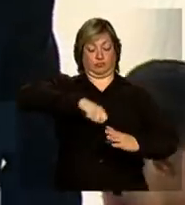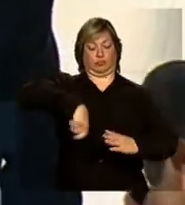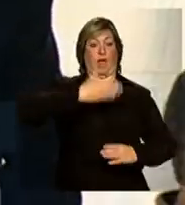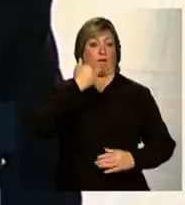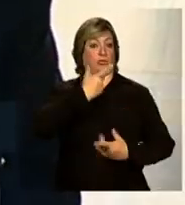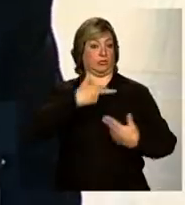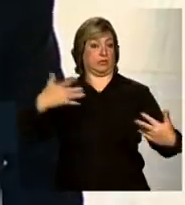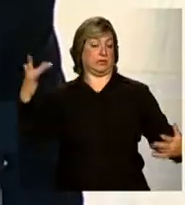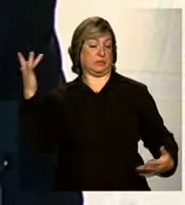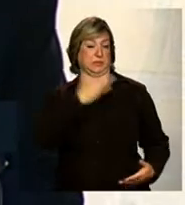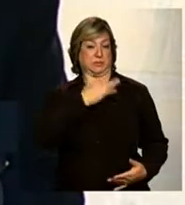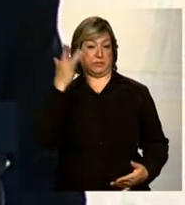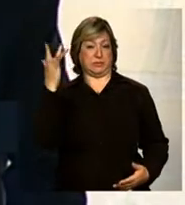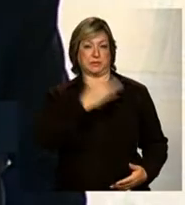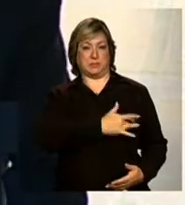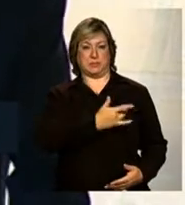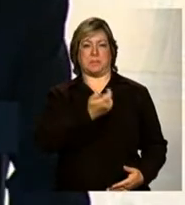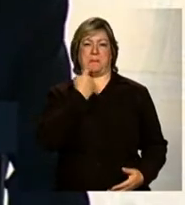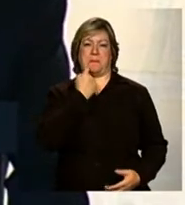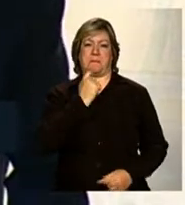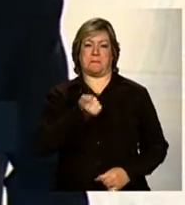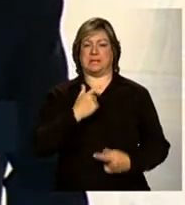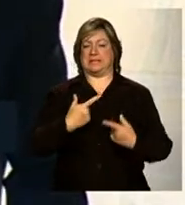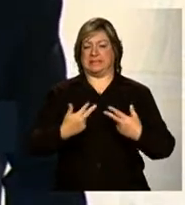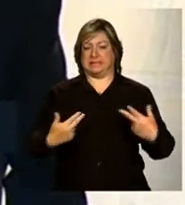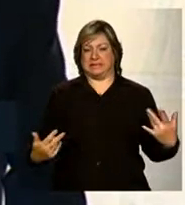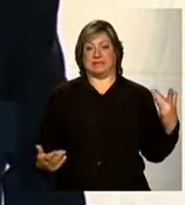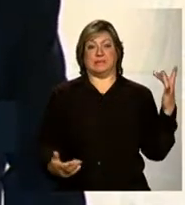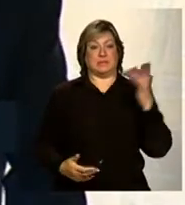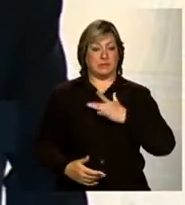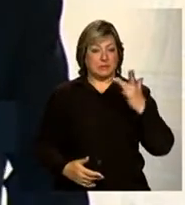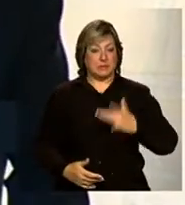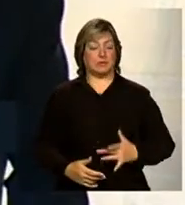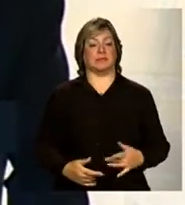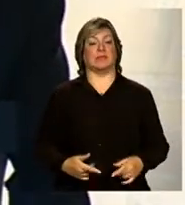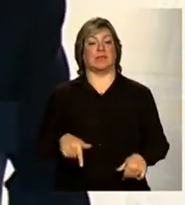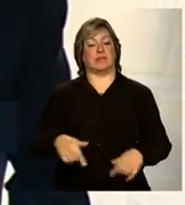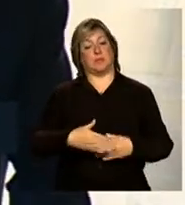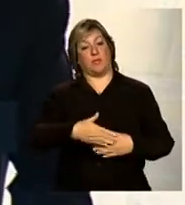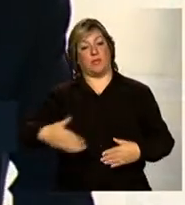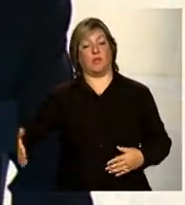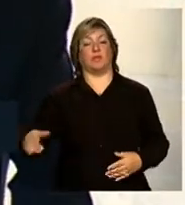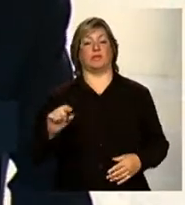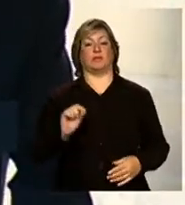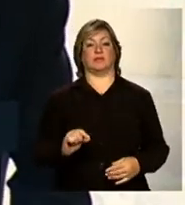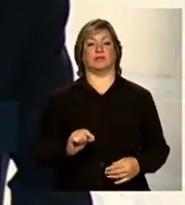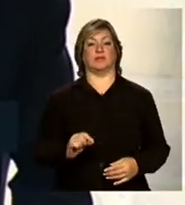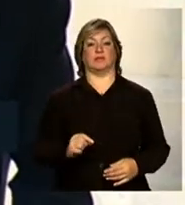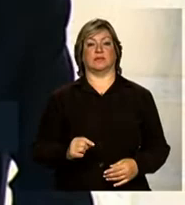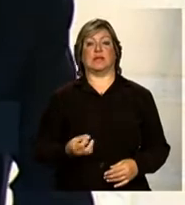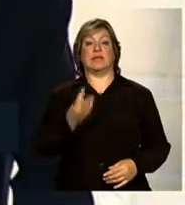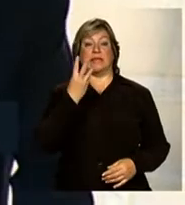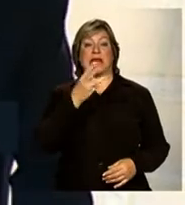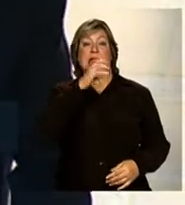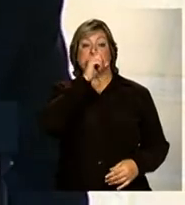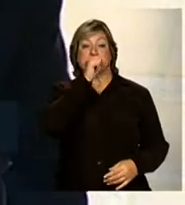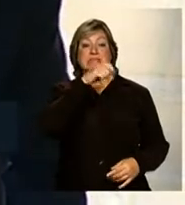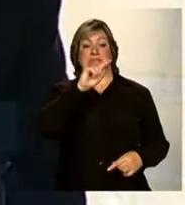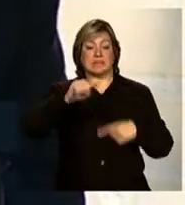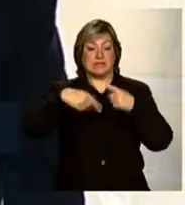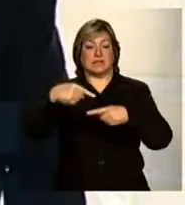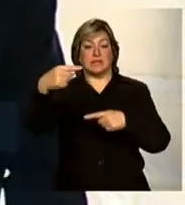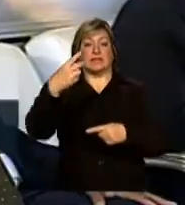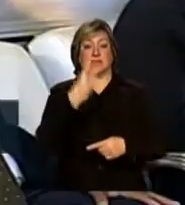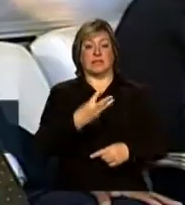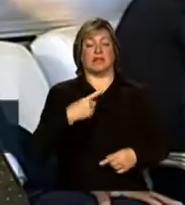saborosos pratos com pescado o Mercado do Peixe nesses próximos três sábados seguintes aqui